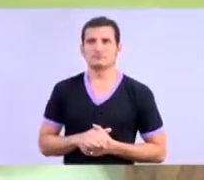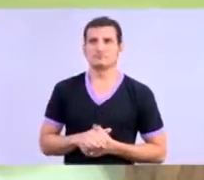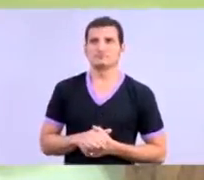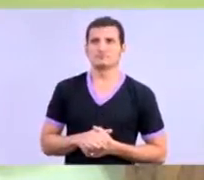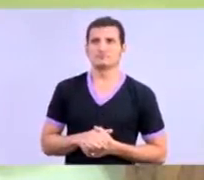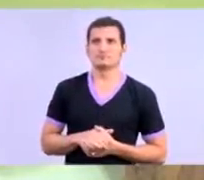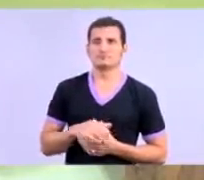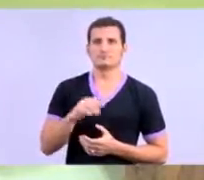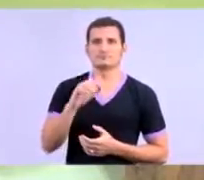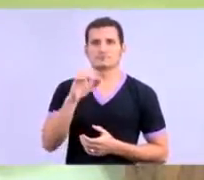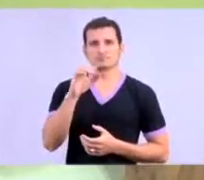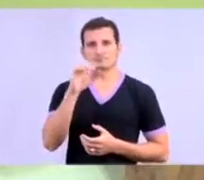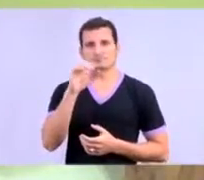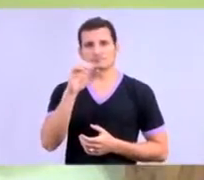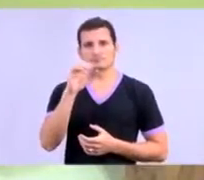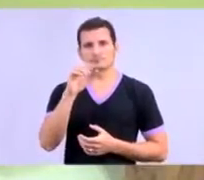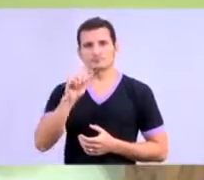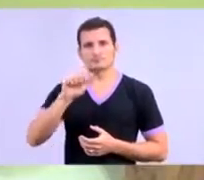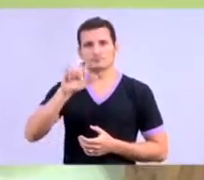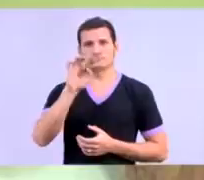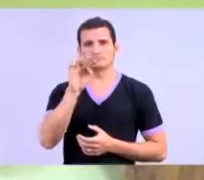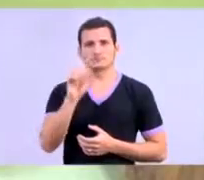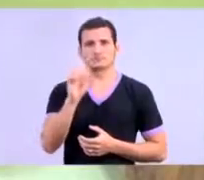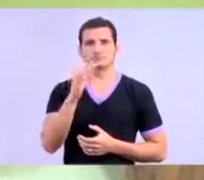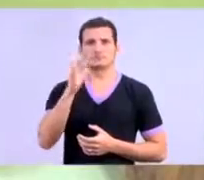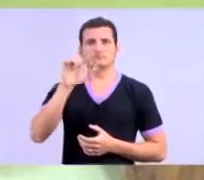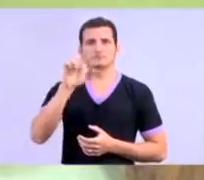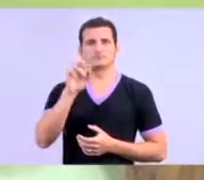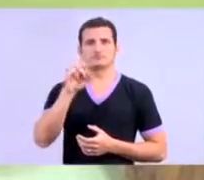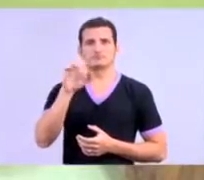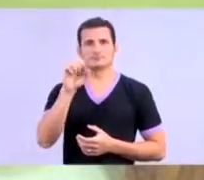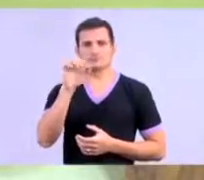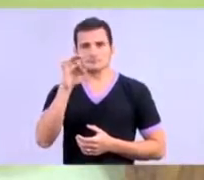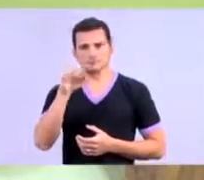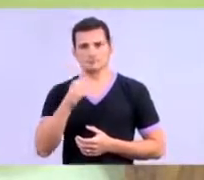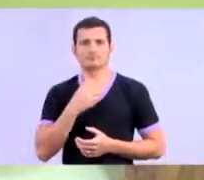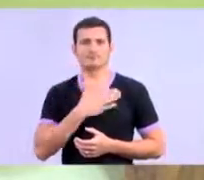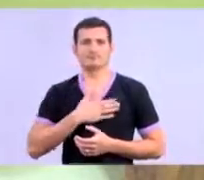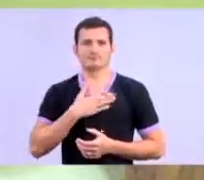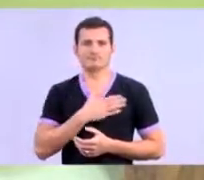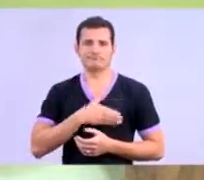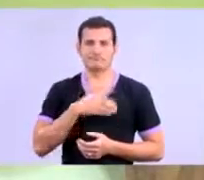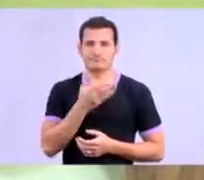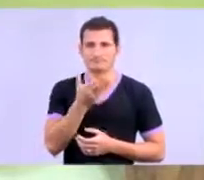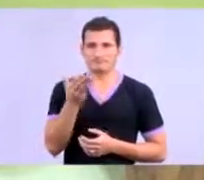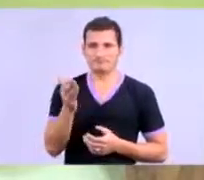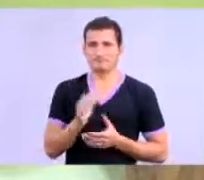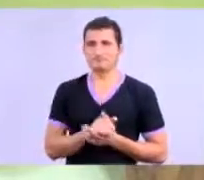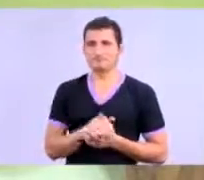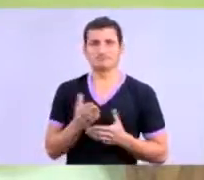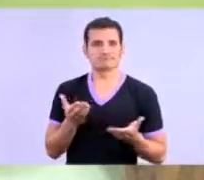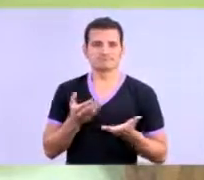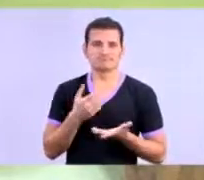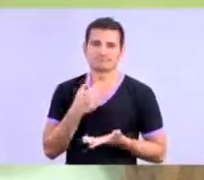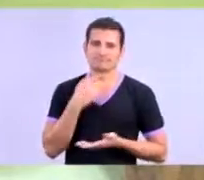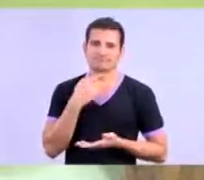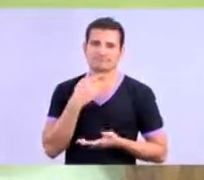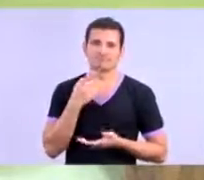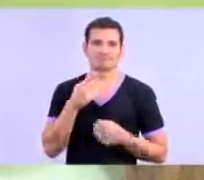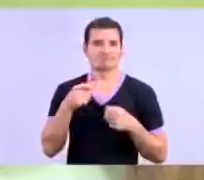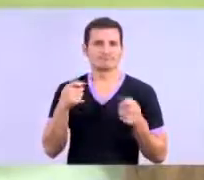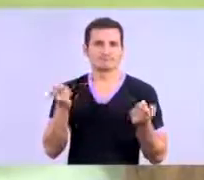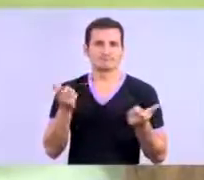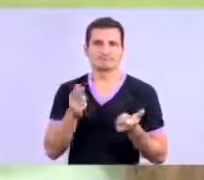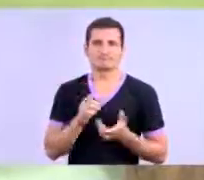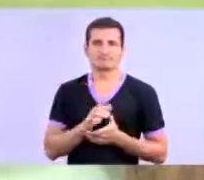Floresta, é um prazer estar com vocês aqui, né. Infelizmente não deu para atender a todos, mas, professor, nós temos